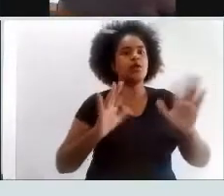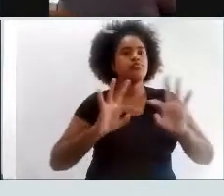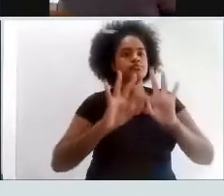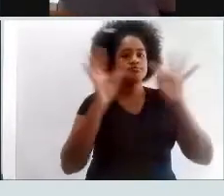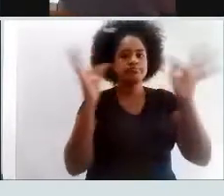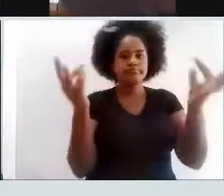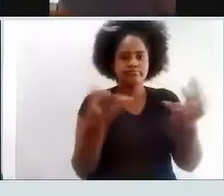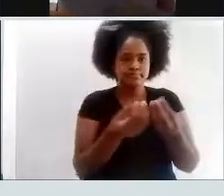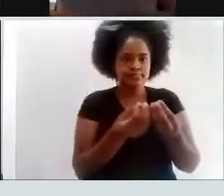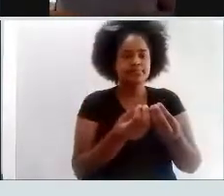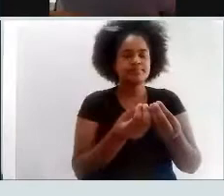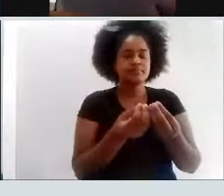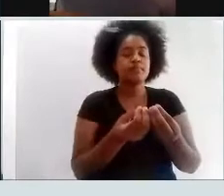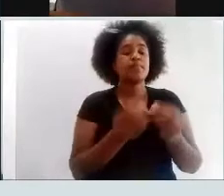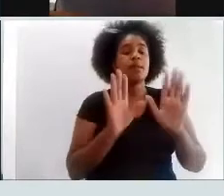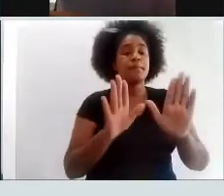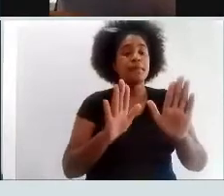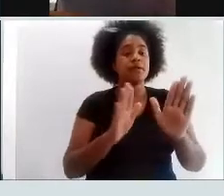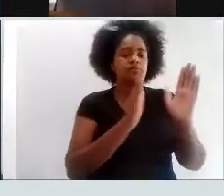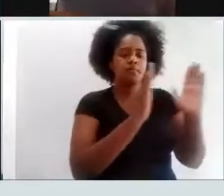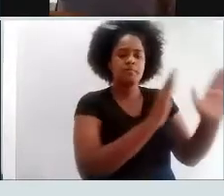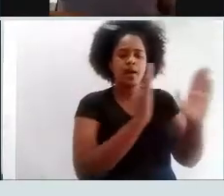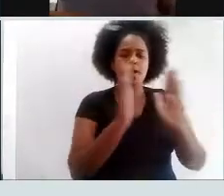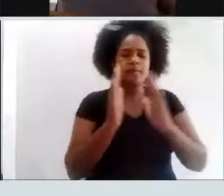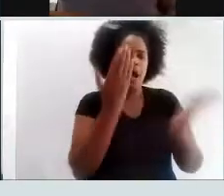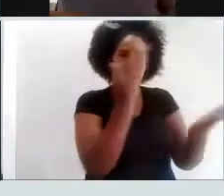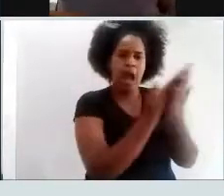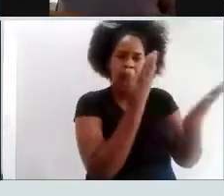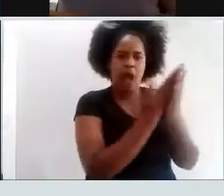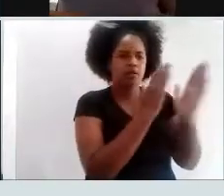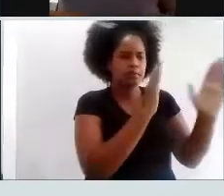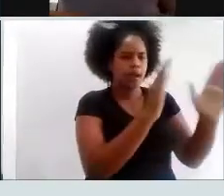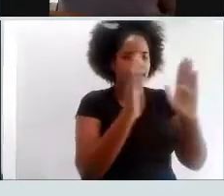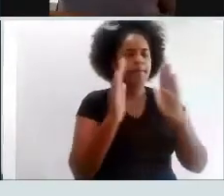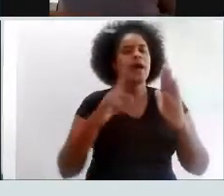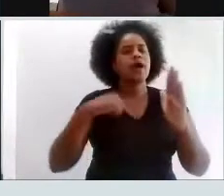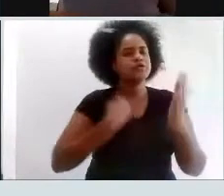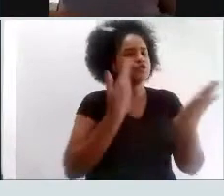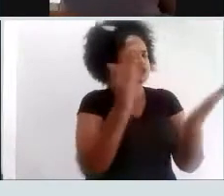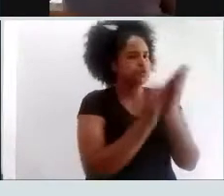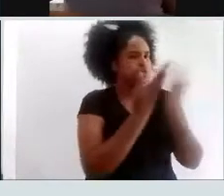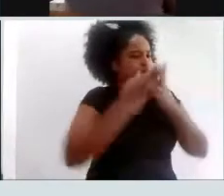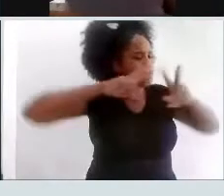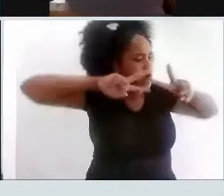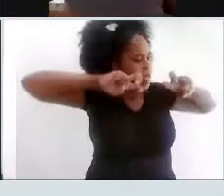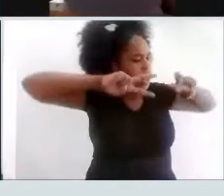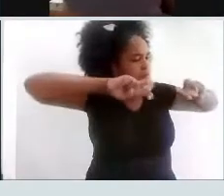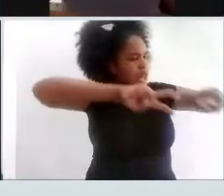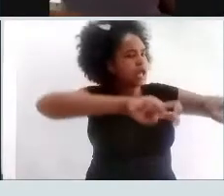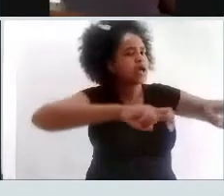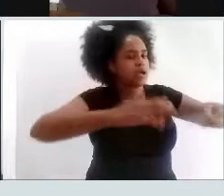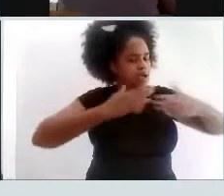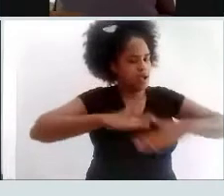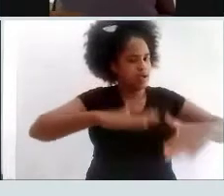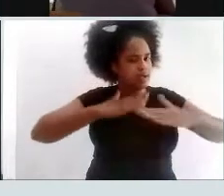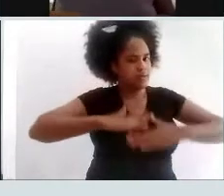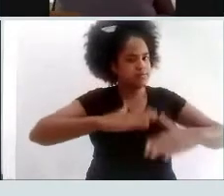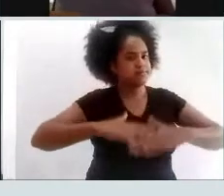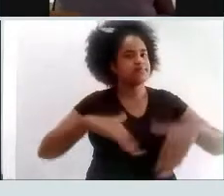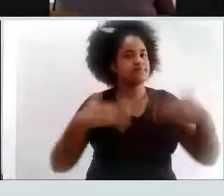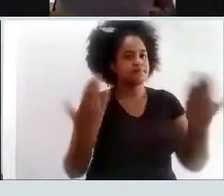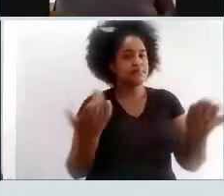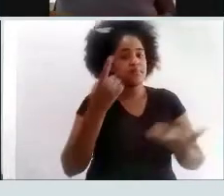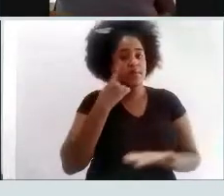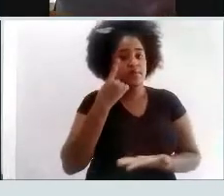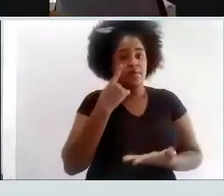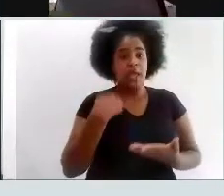aulas a fio, sabe? Toda aula a gente vai trabalhar um ponto, então tenham calma. Aqui eu não vou ler, porque a gente